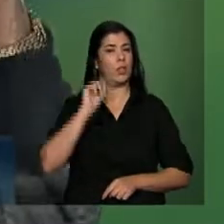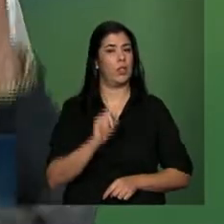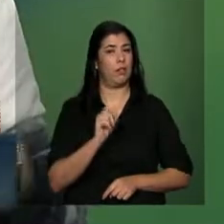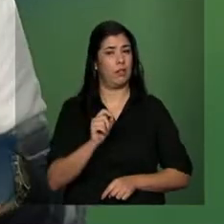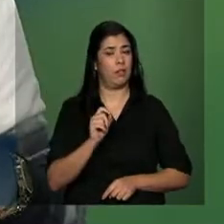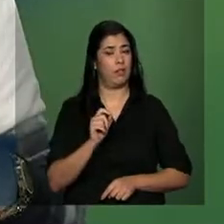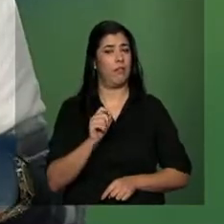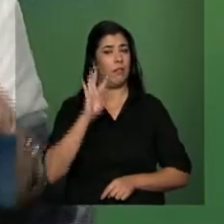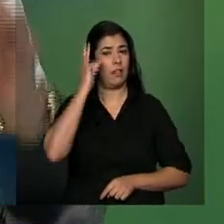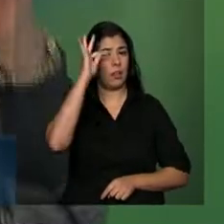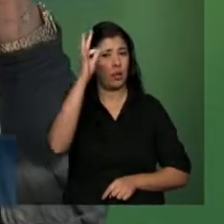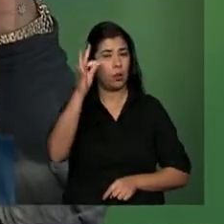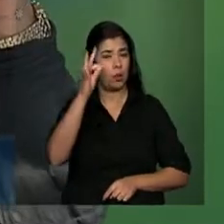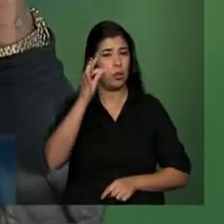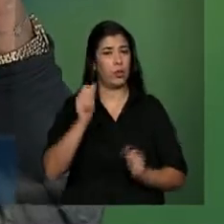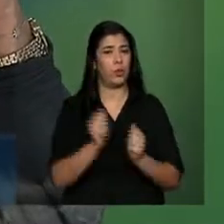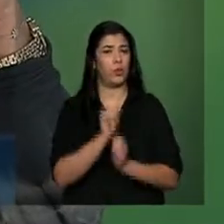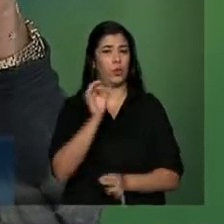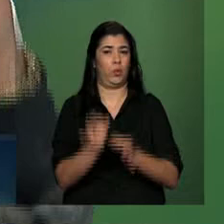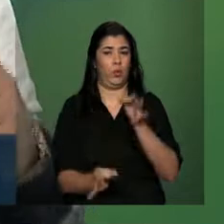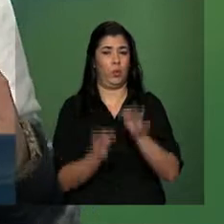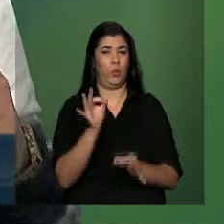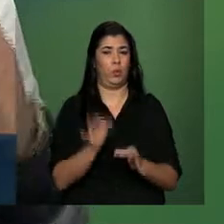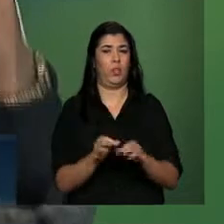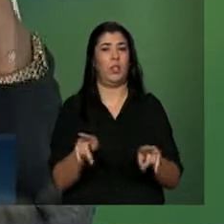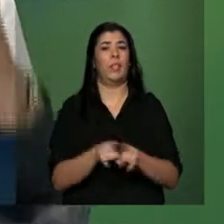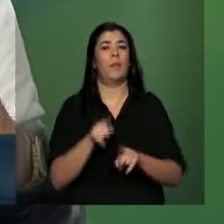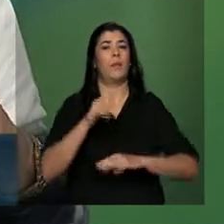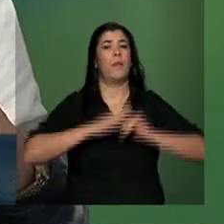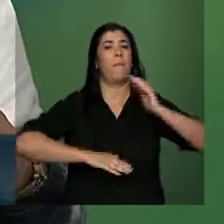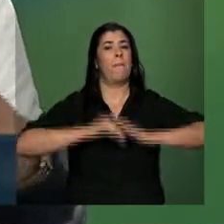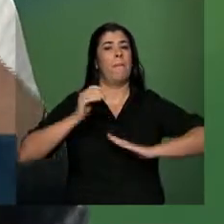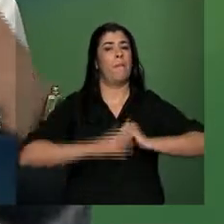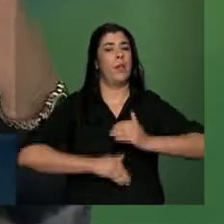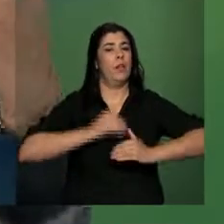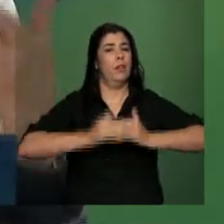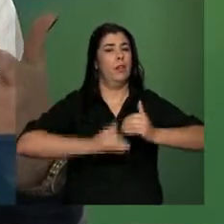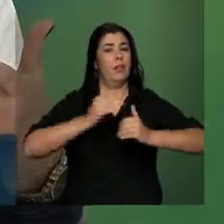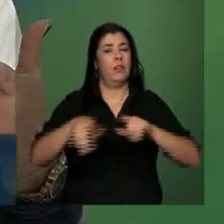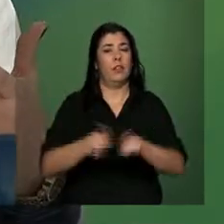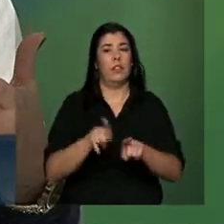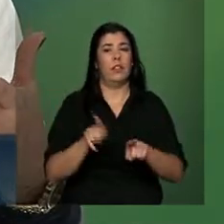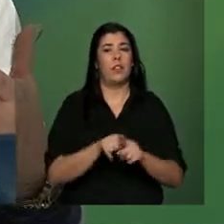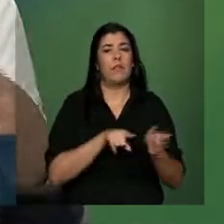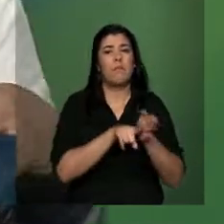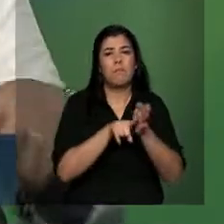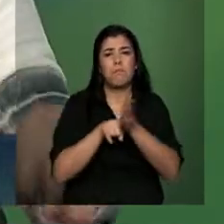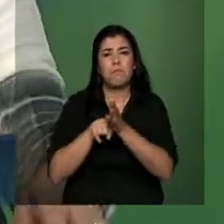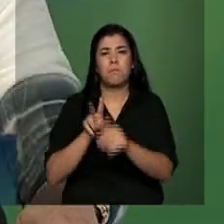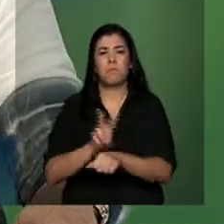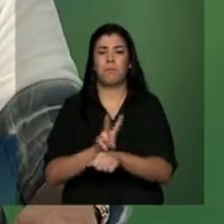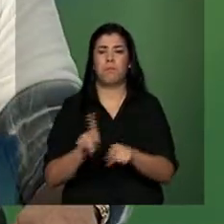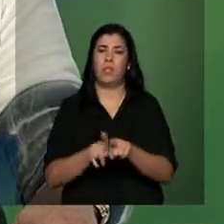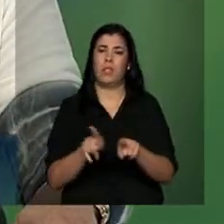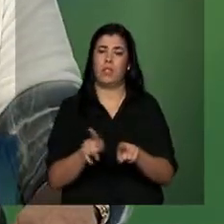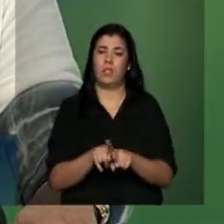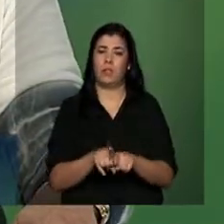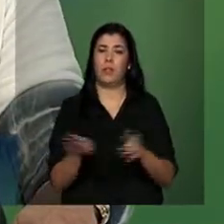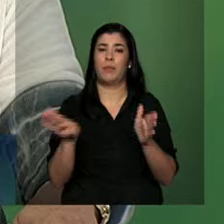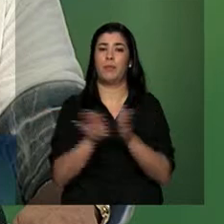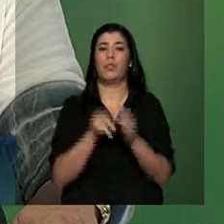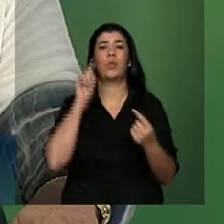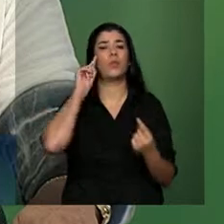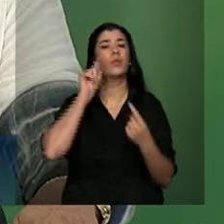o arcabouço jurídico, os ritos e processos de verificação. Nós queremos chegar num